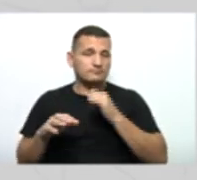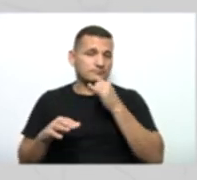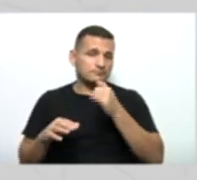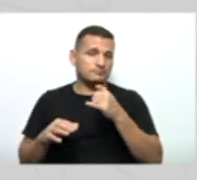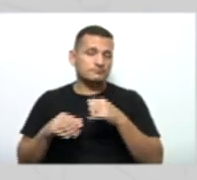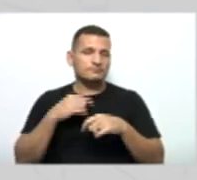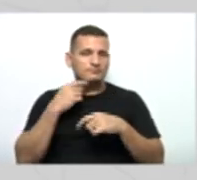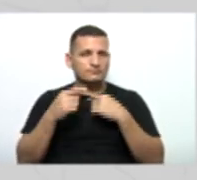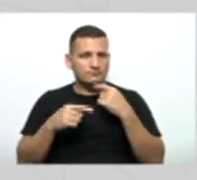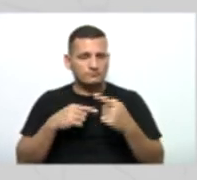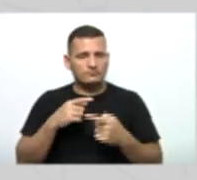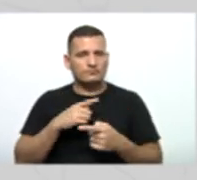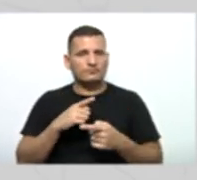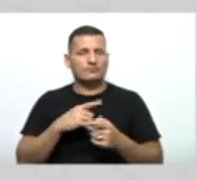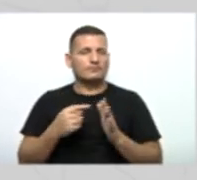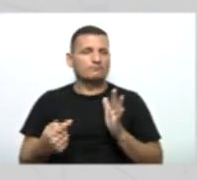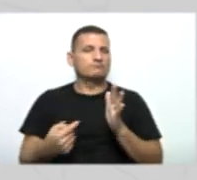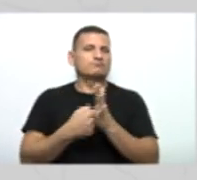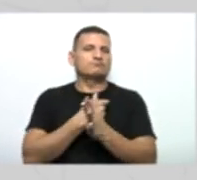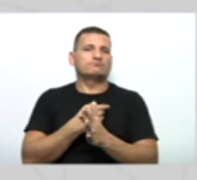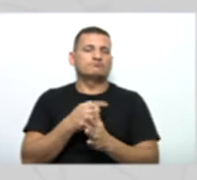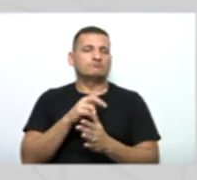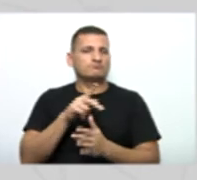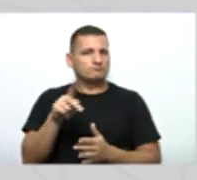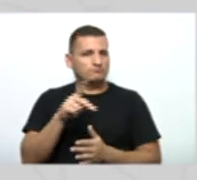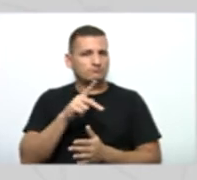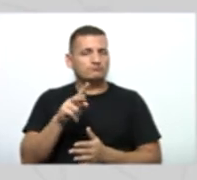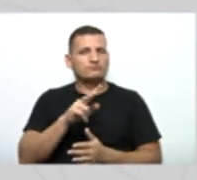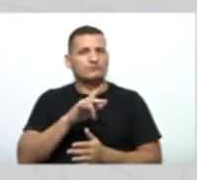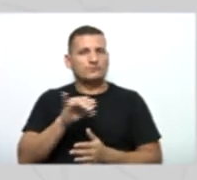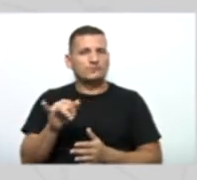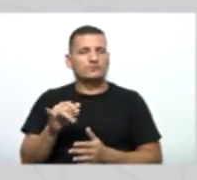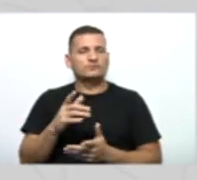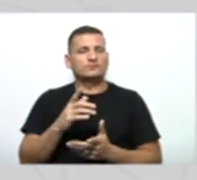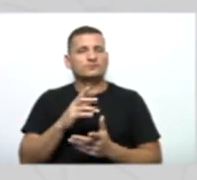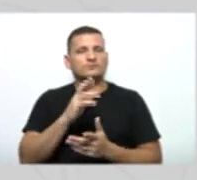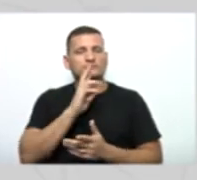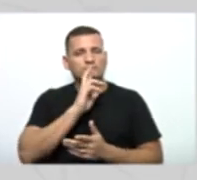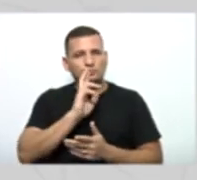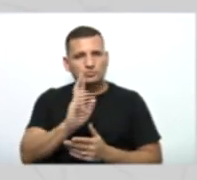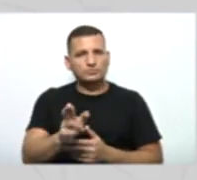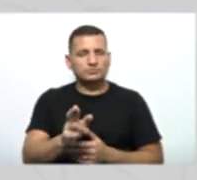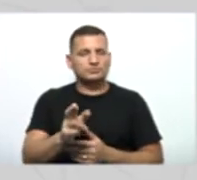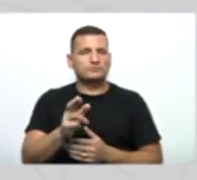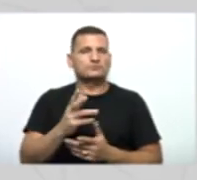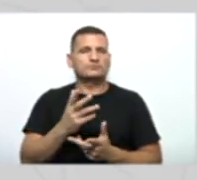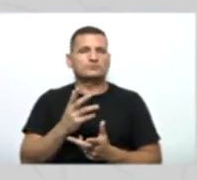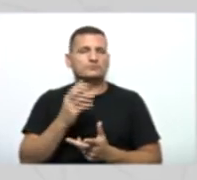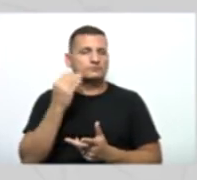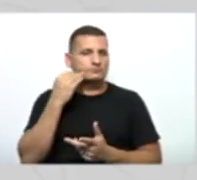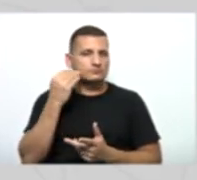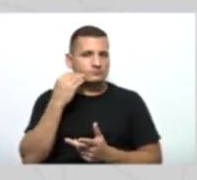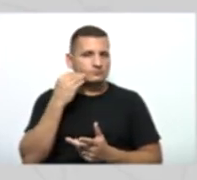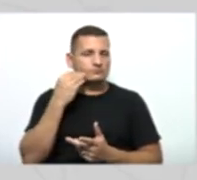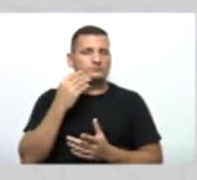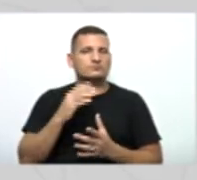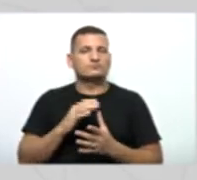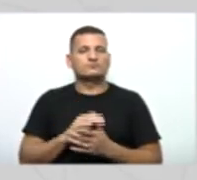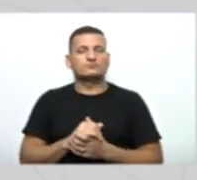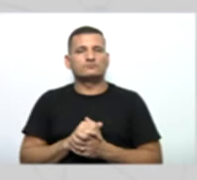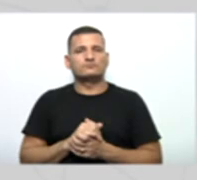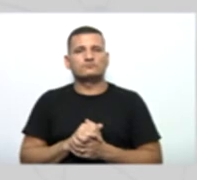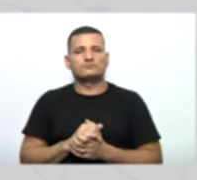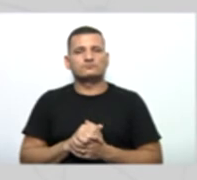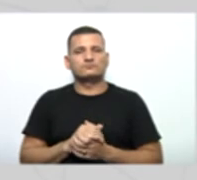que vocês tiverem, pessoal, manda aqui que o professor vai passar essa dúvida aqui durante a aula para a gente tentar resolver. e